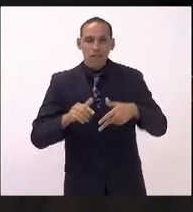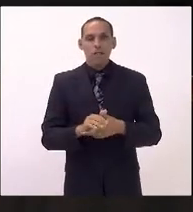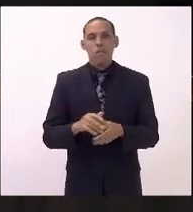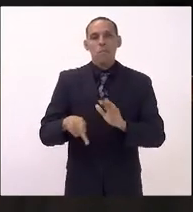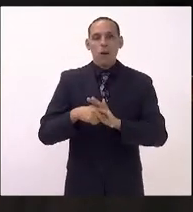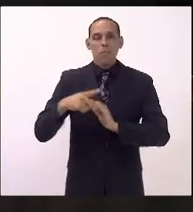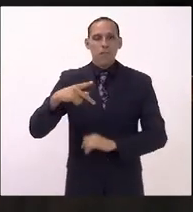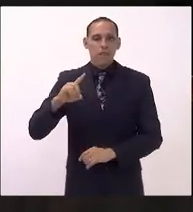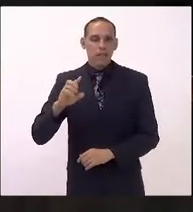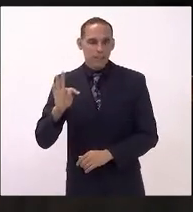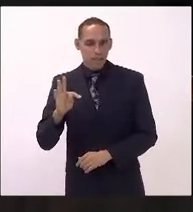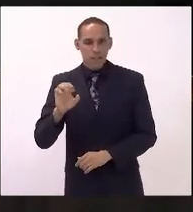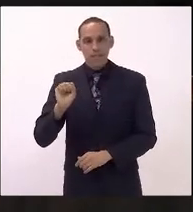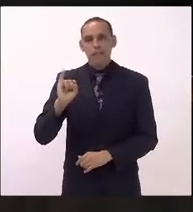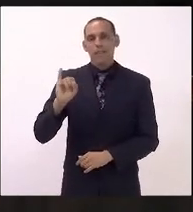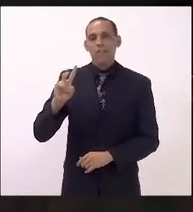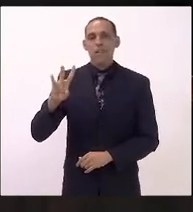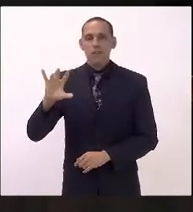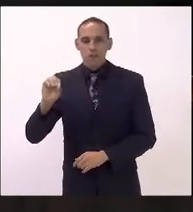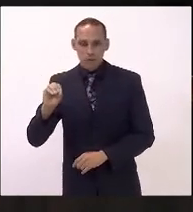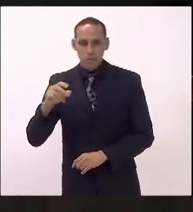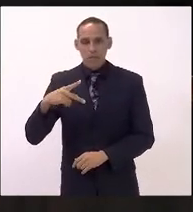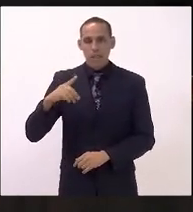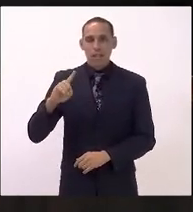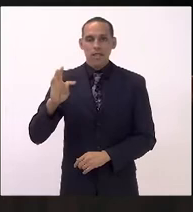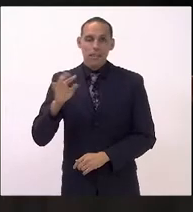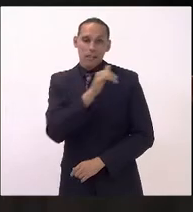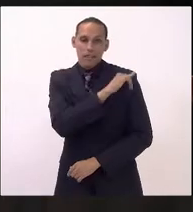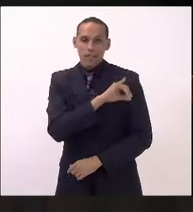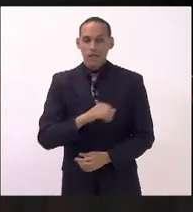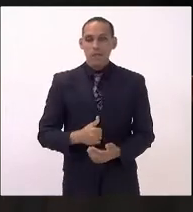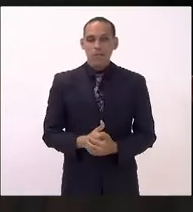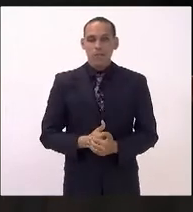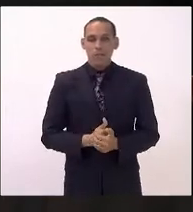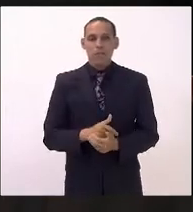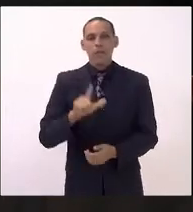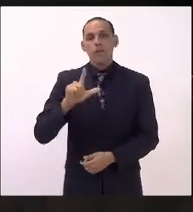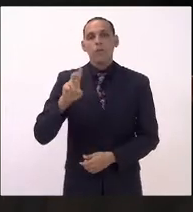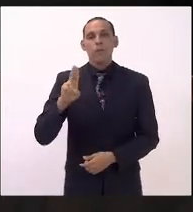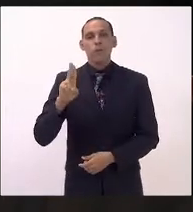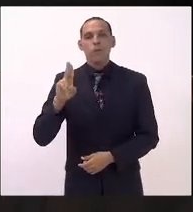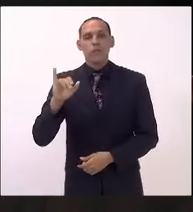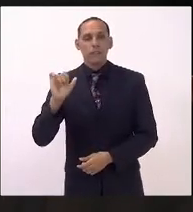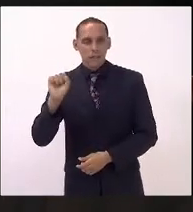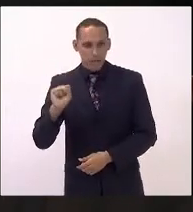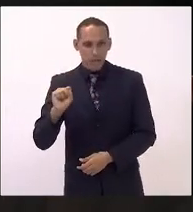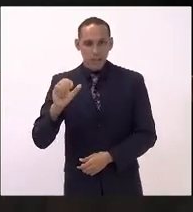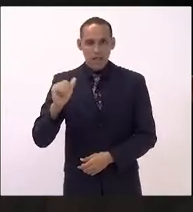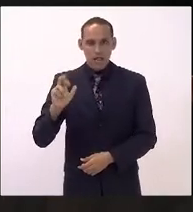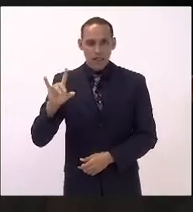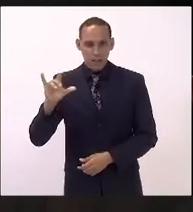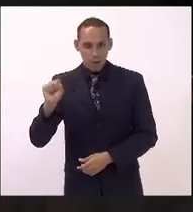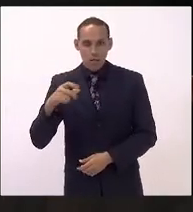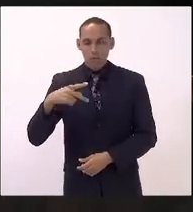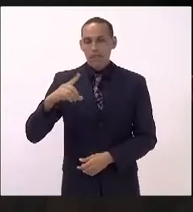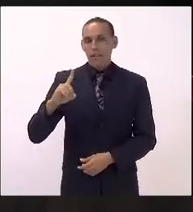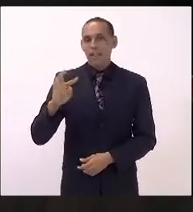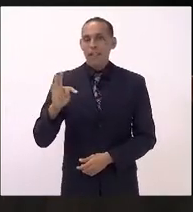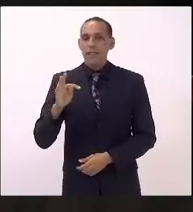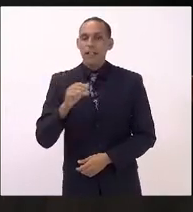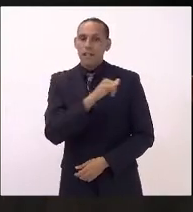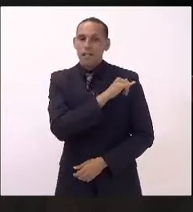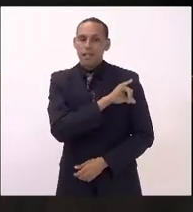PDT, Silvio Gouveia, PDT Rio de Janeiro, Luiz Carlos Nascimento Silva, PDT Rio de